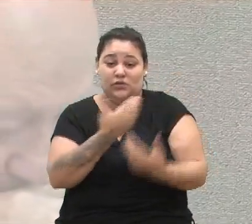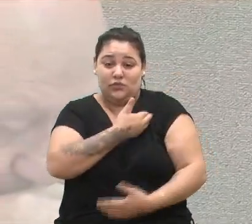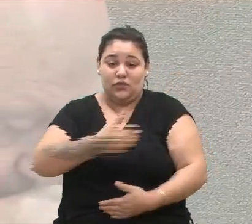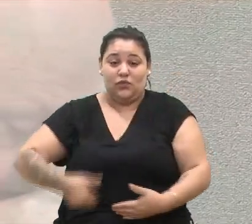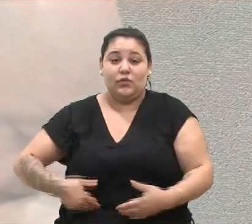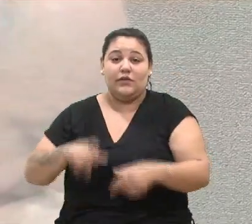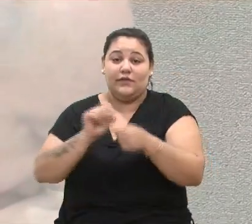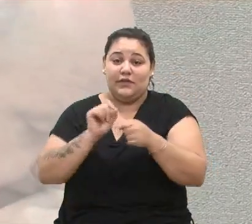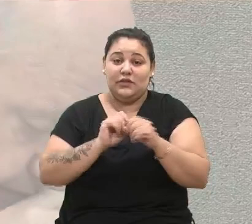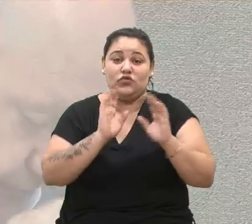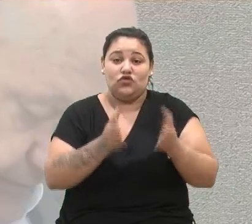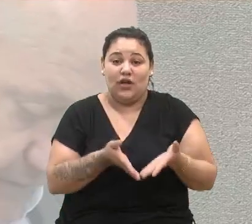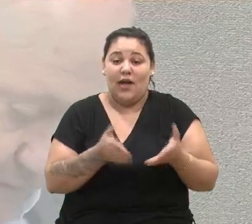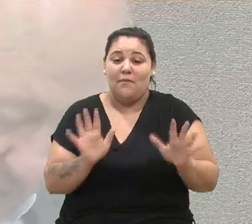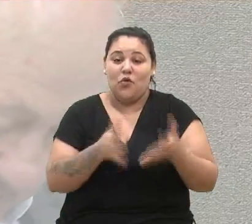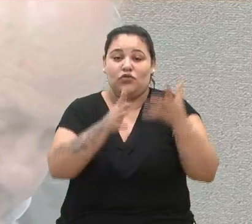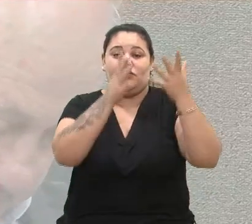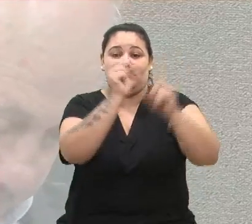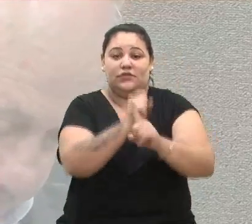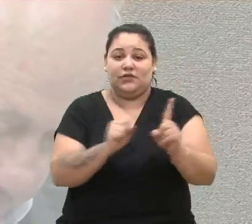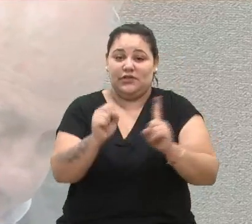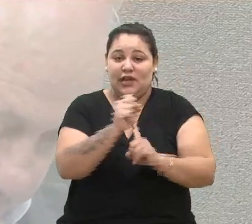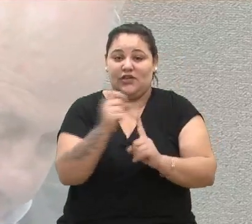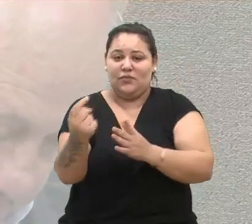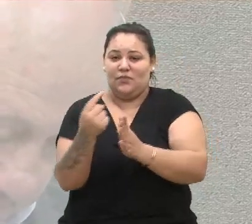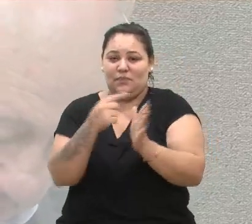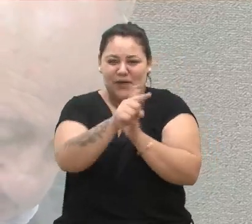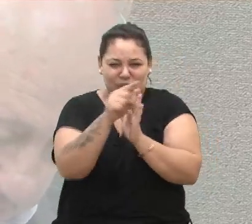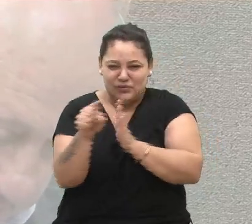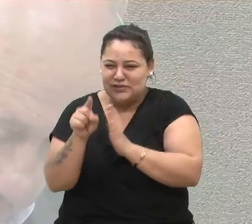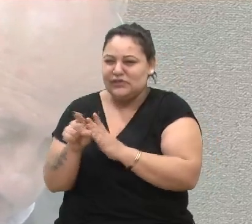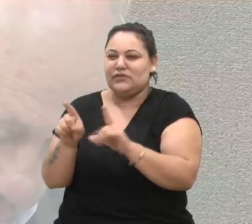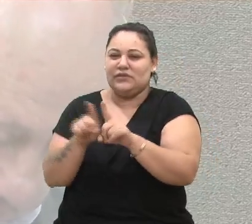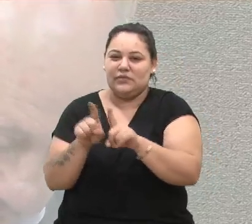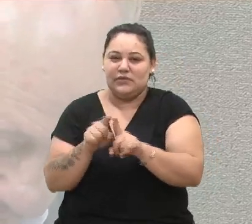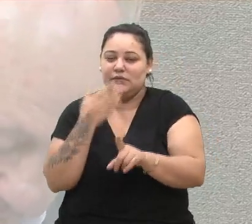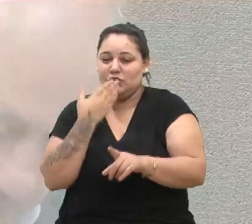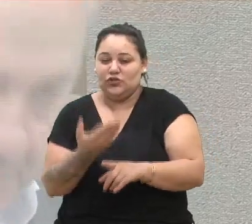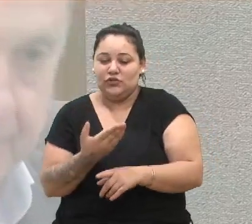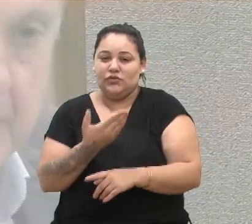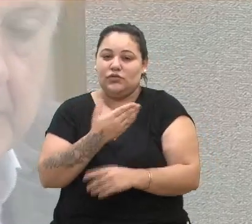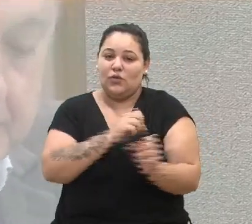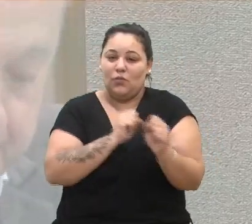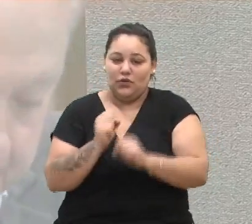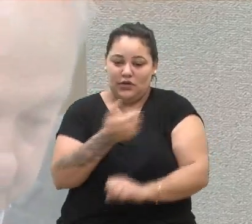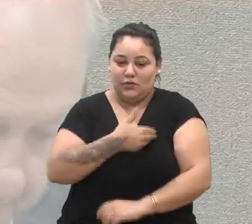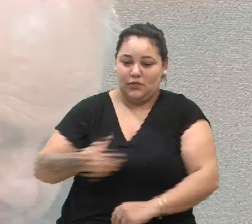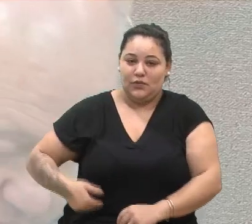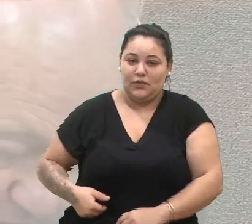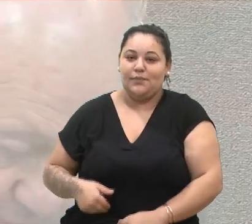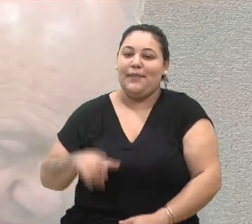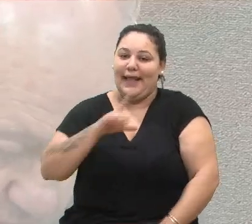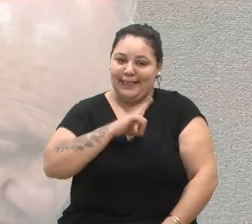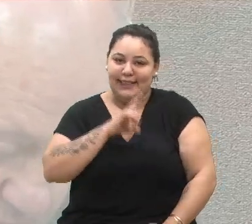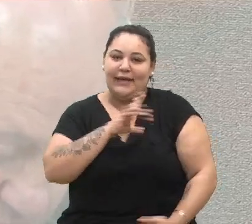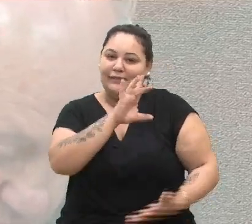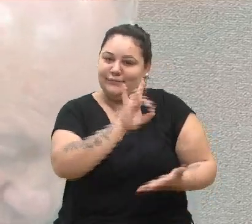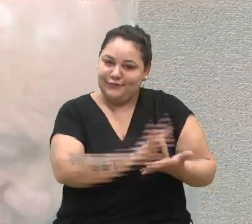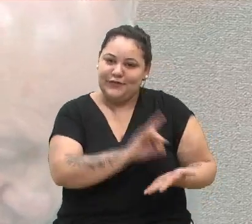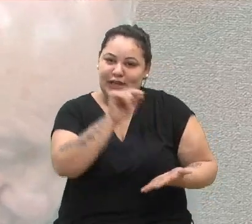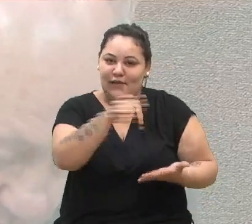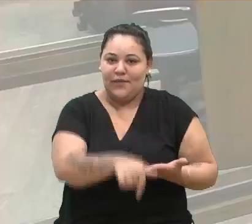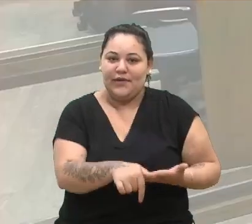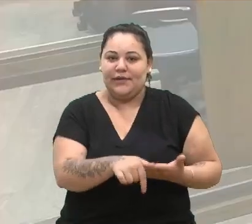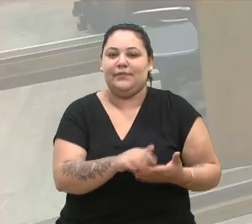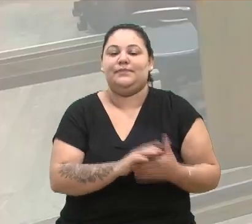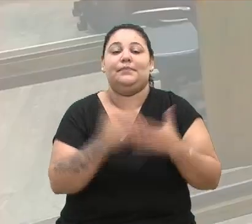feitas, motivando a sociedade, questionando e requerendo ao poder público a implantação dessa universidade. Parabéns e vamos à